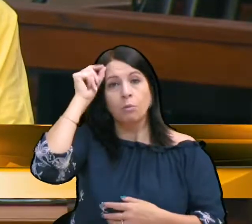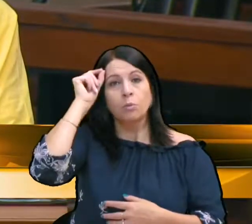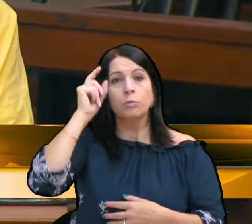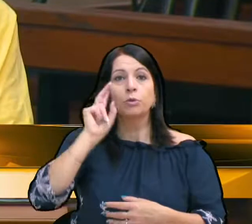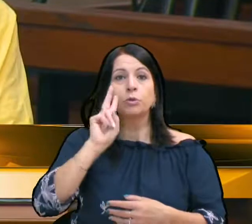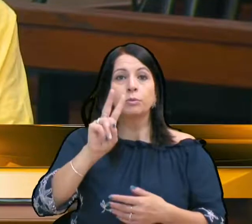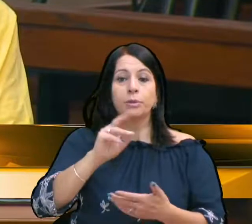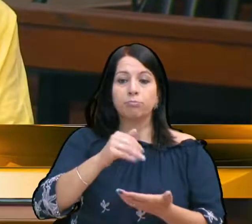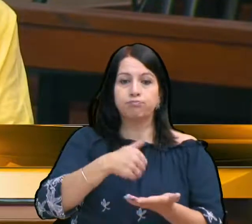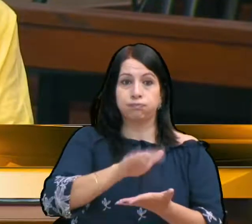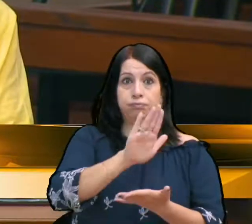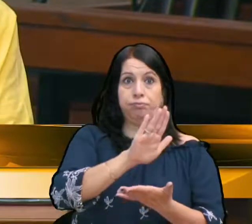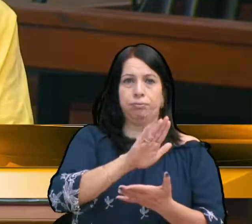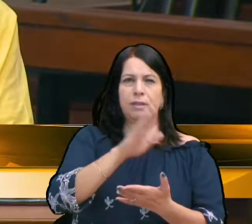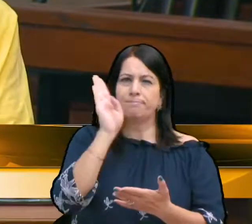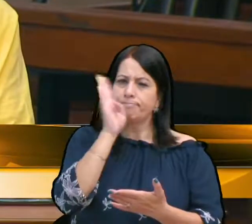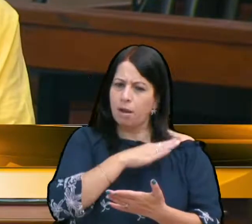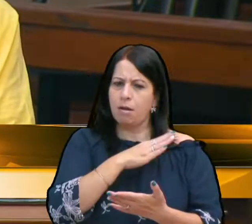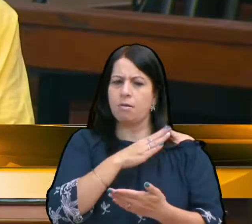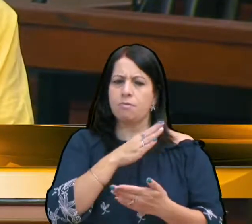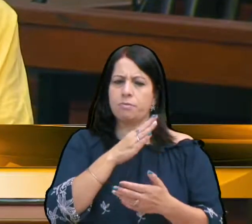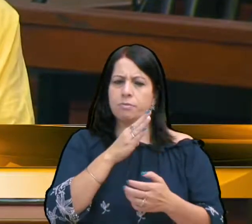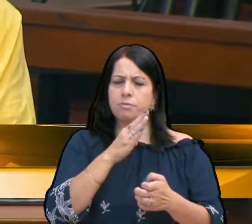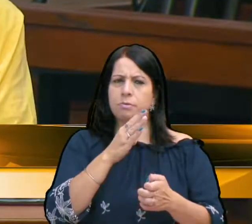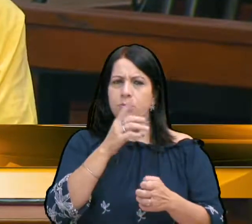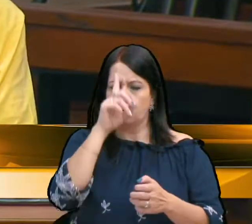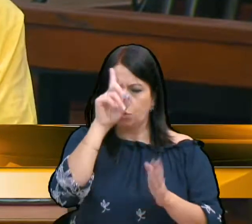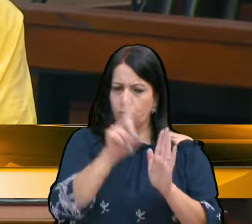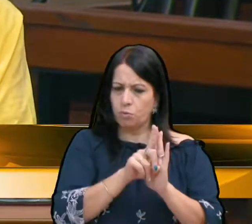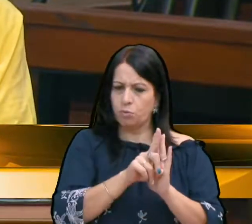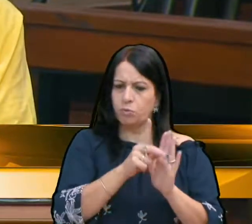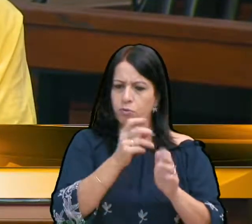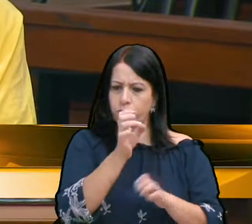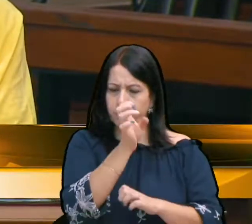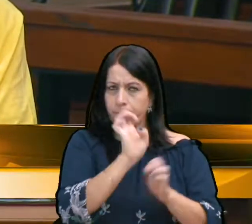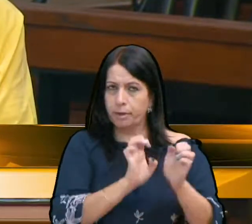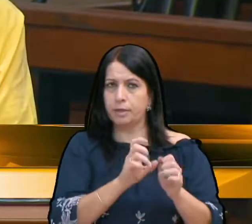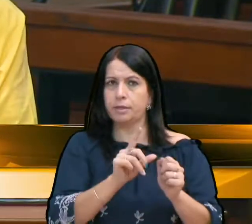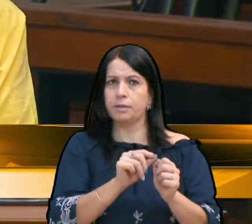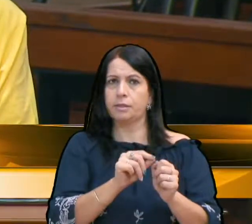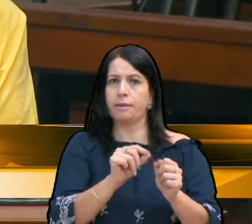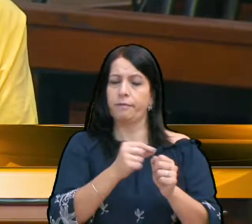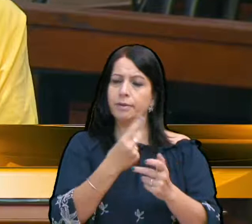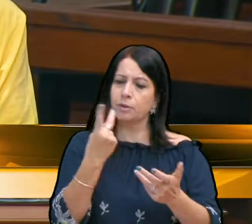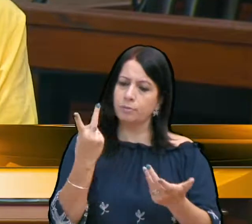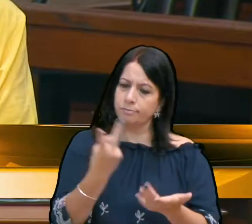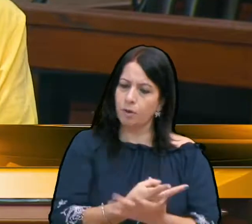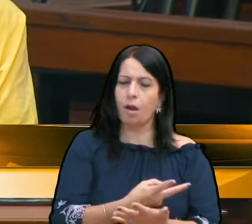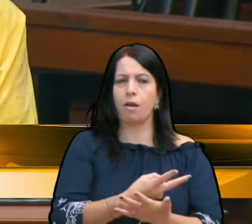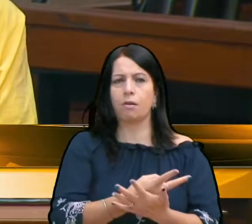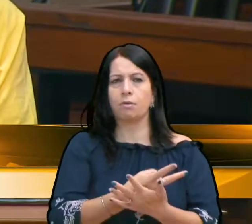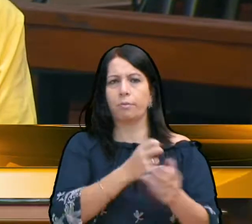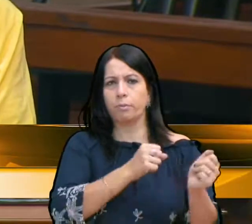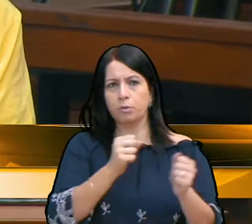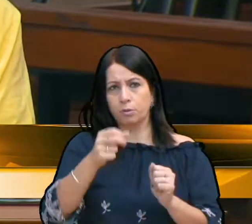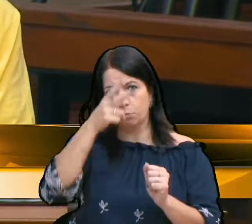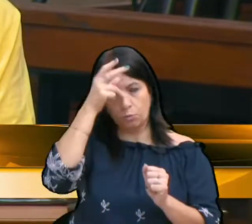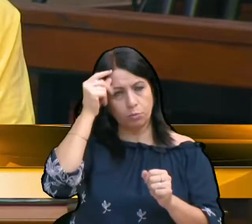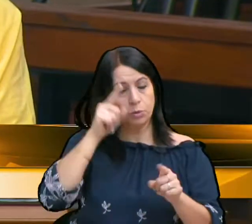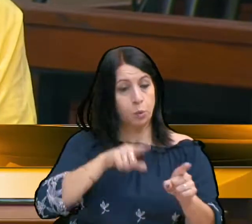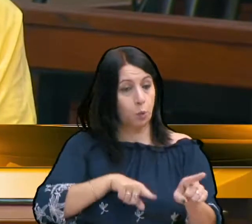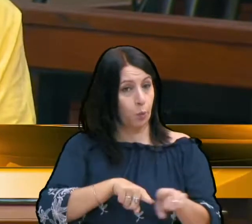expurgar esses maus empresários, maus fornecedores que lesam o poder público, que criam uma